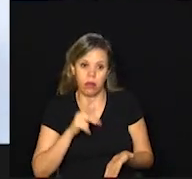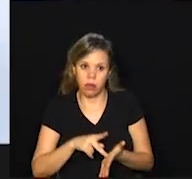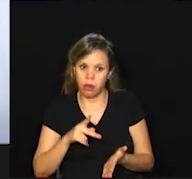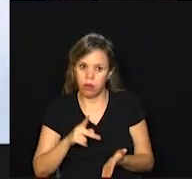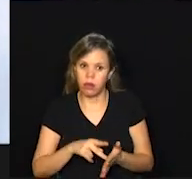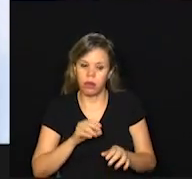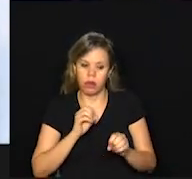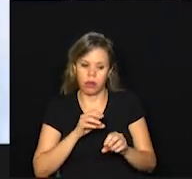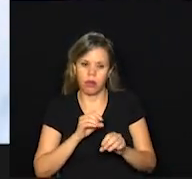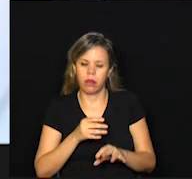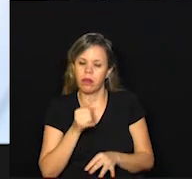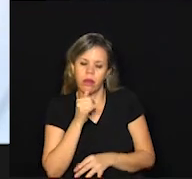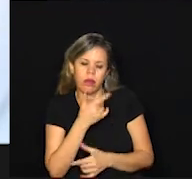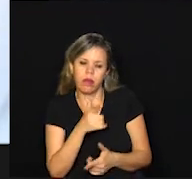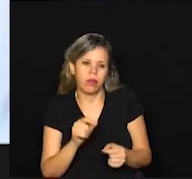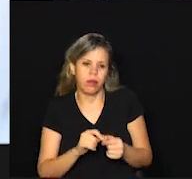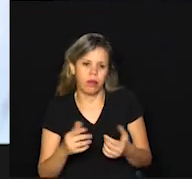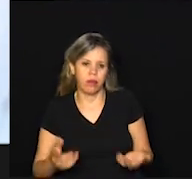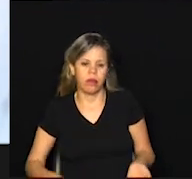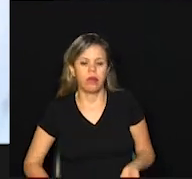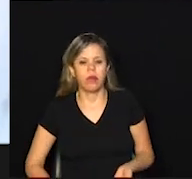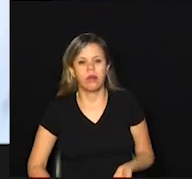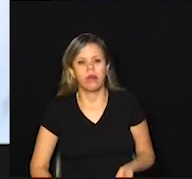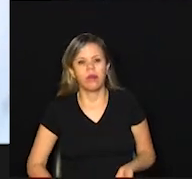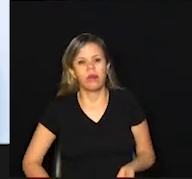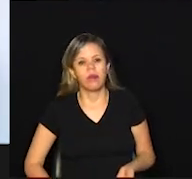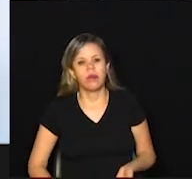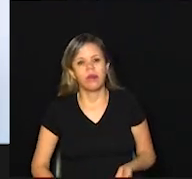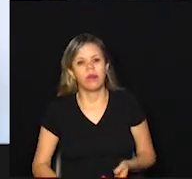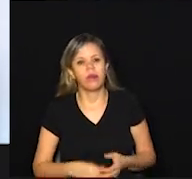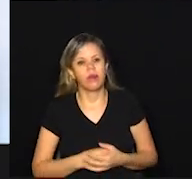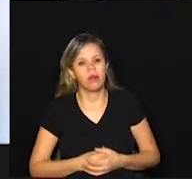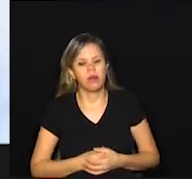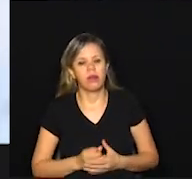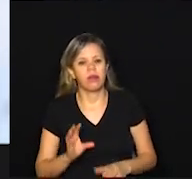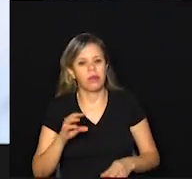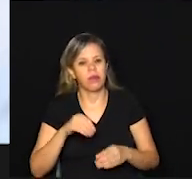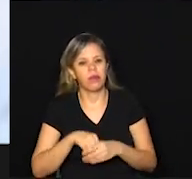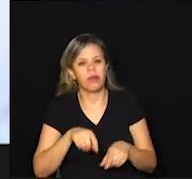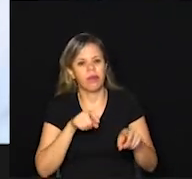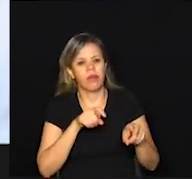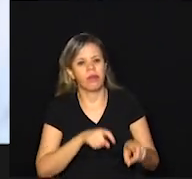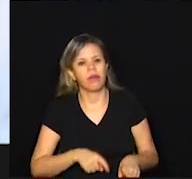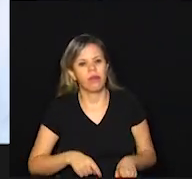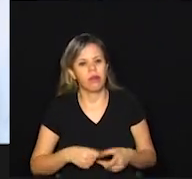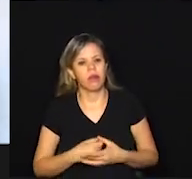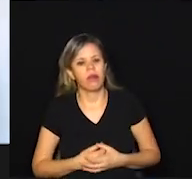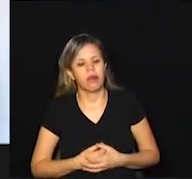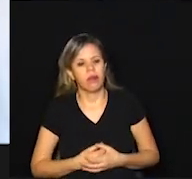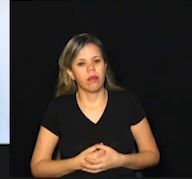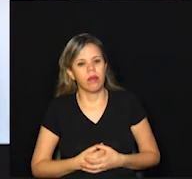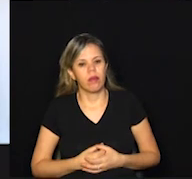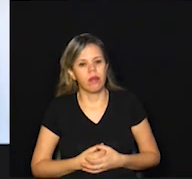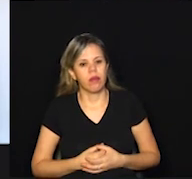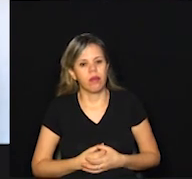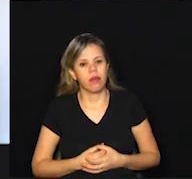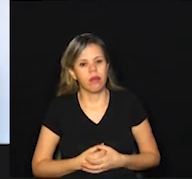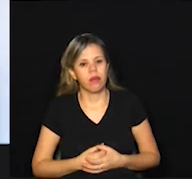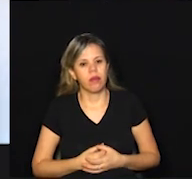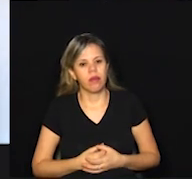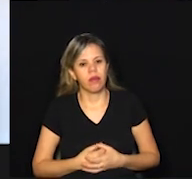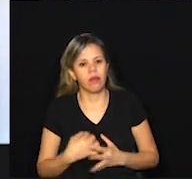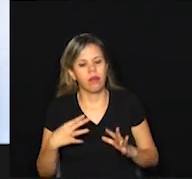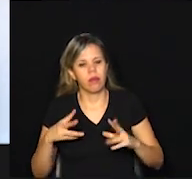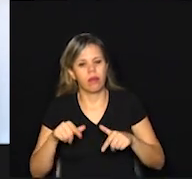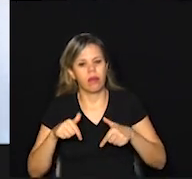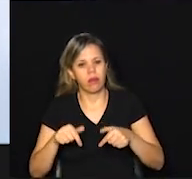a educação por exemplo não faz de dentro do espaço da Fazenda Roseira Alessandra colocou aqui não tem nada de